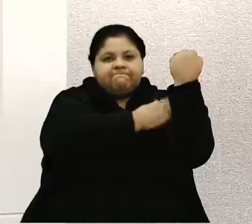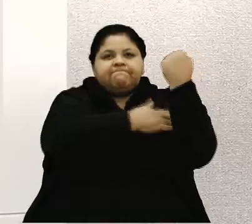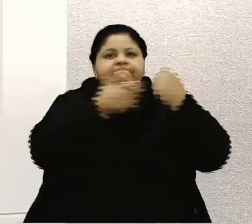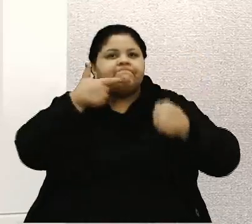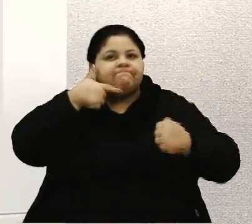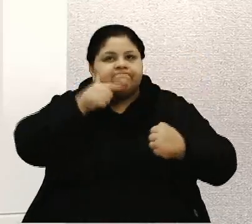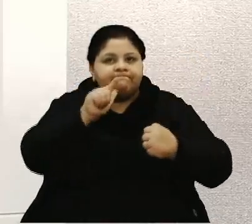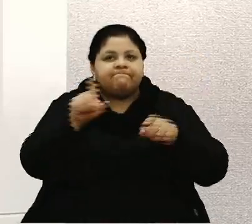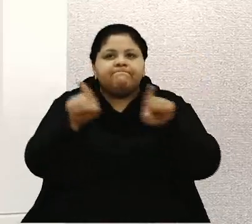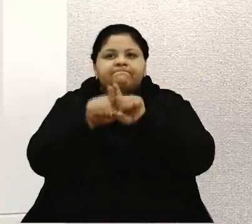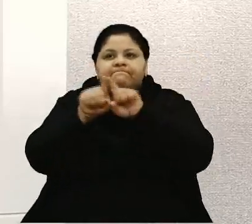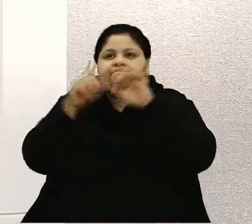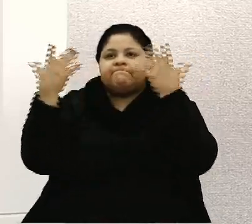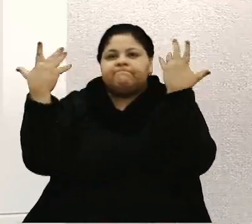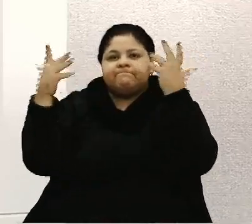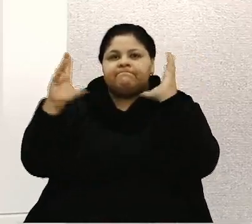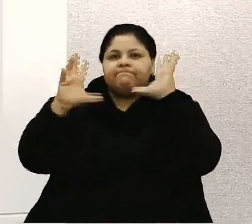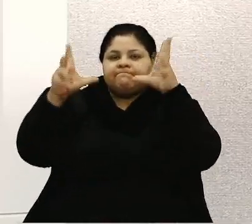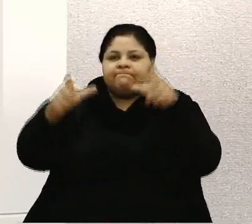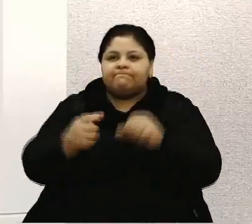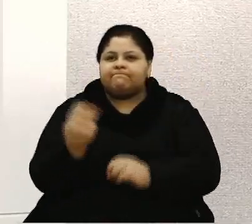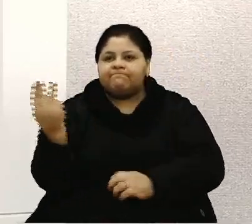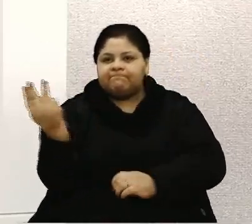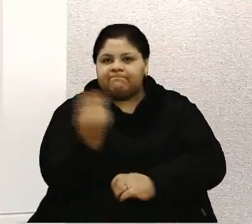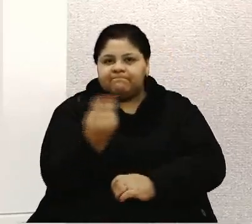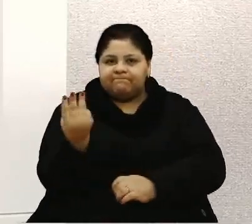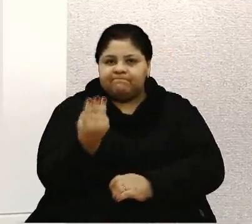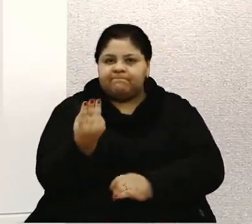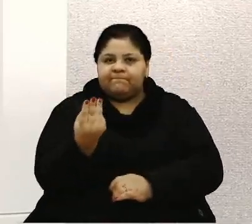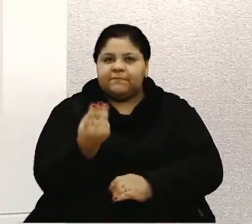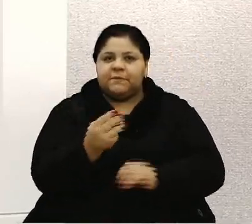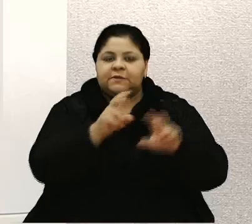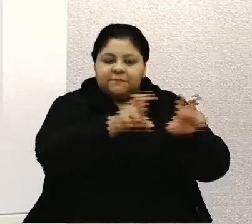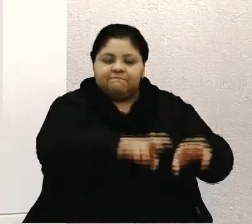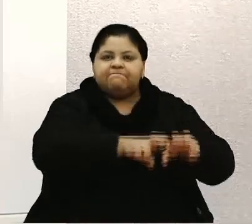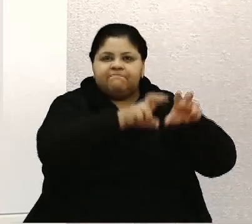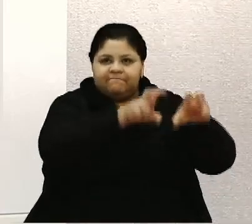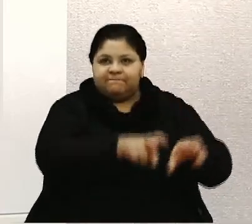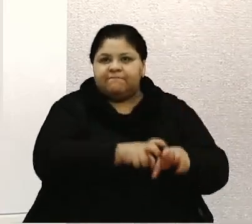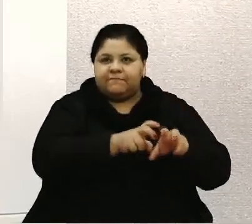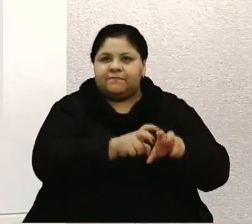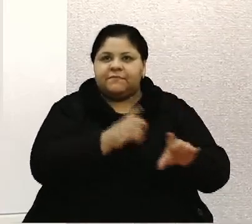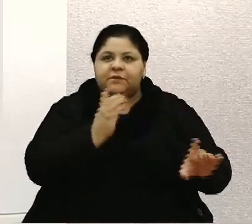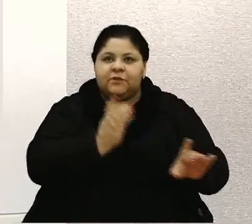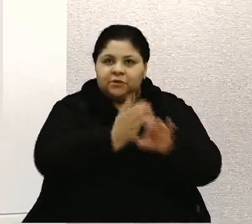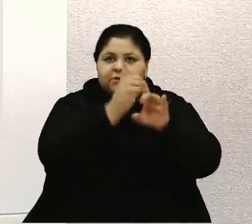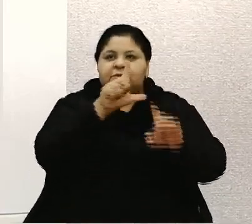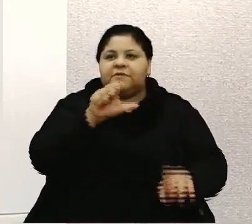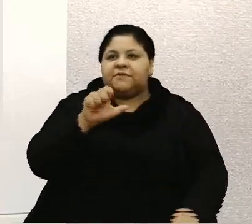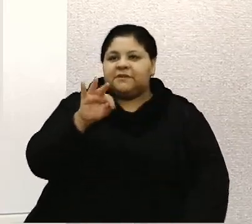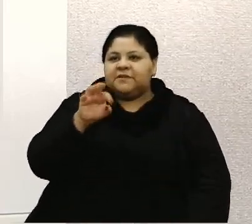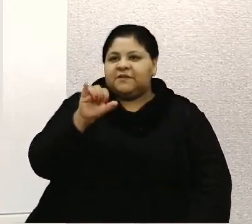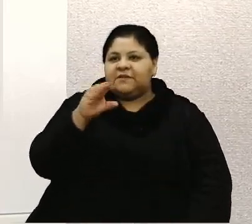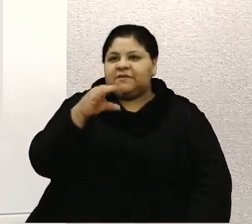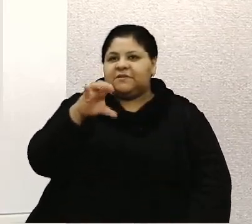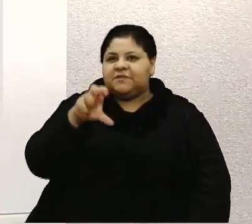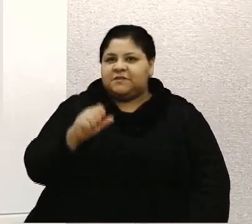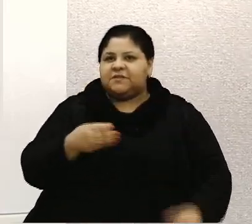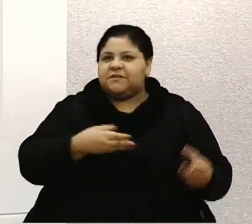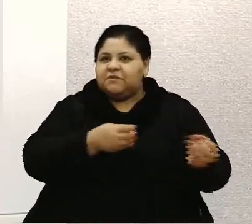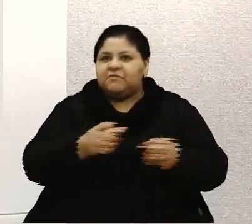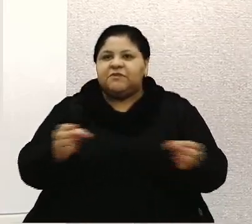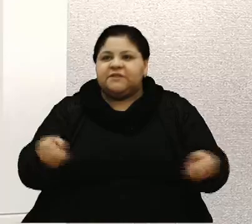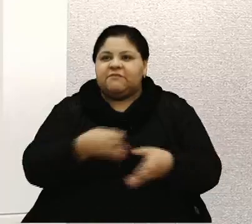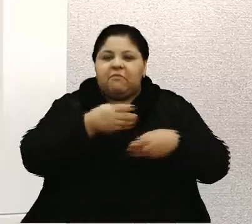Também parabenizar toda a corte da festa ali de Fazenda Souza. Eu encontro seguido a Letícia em muitas festas, distribuindo panfletos,